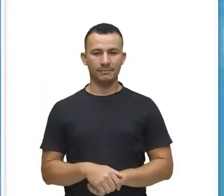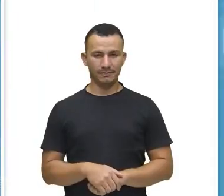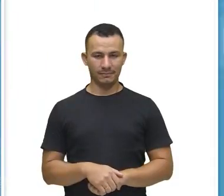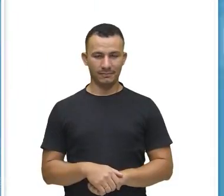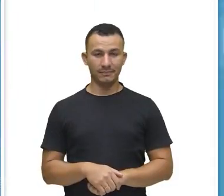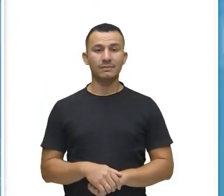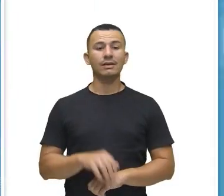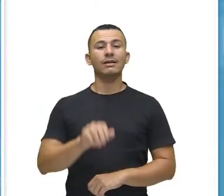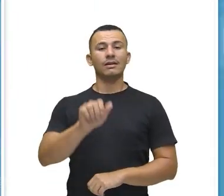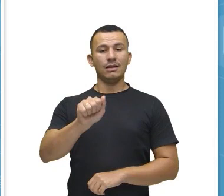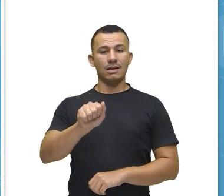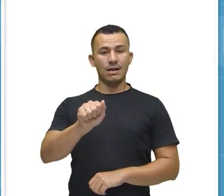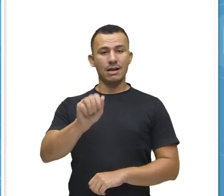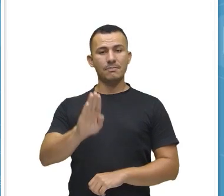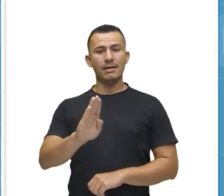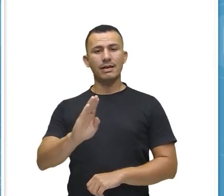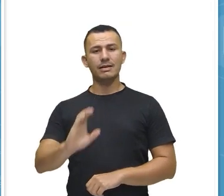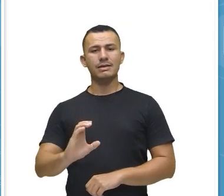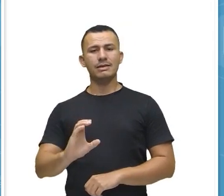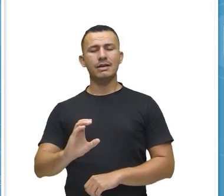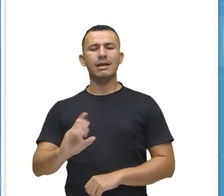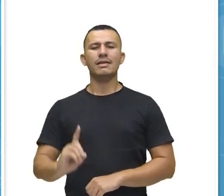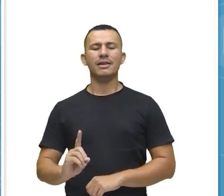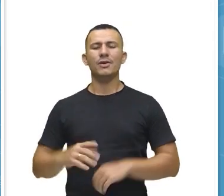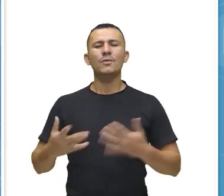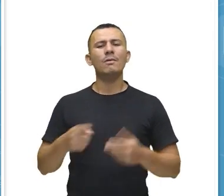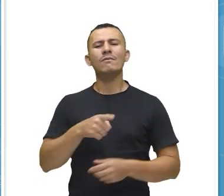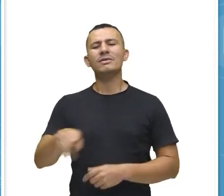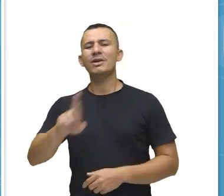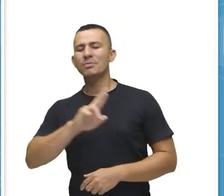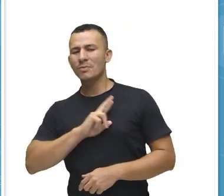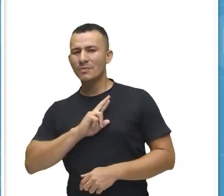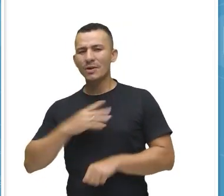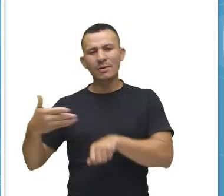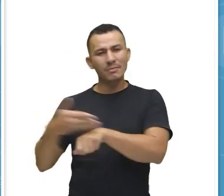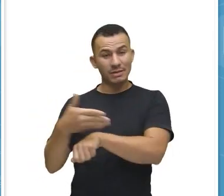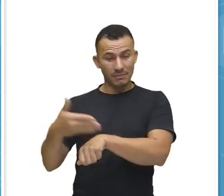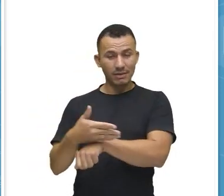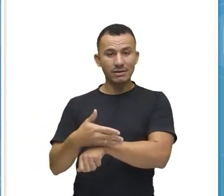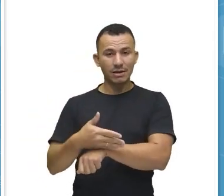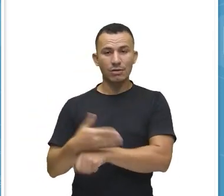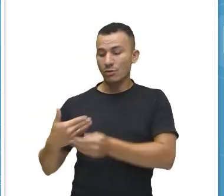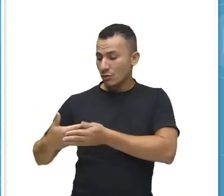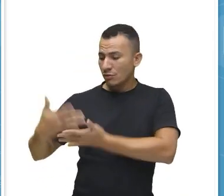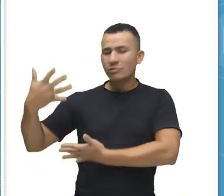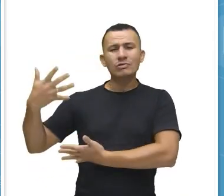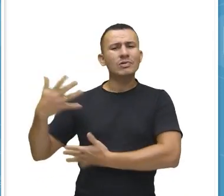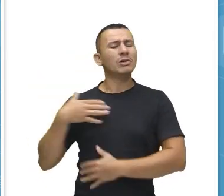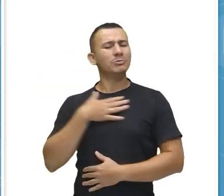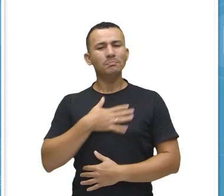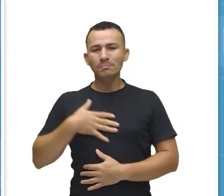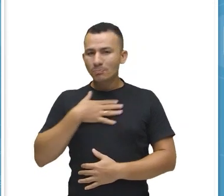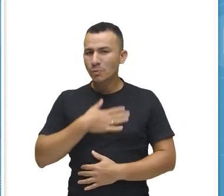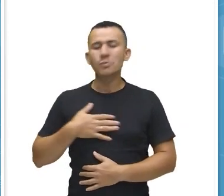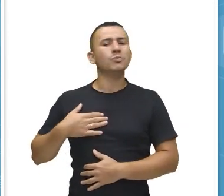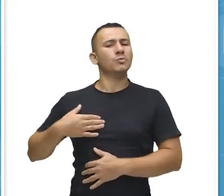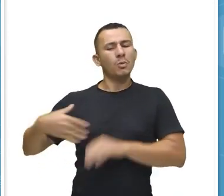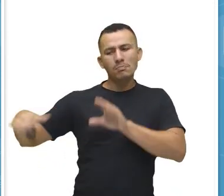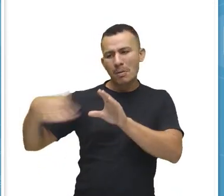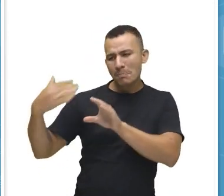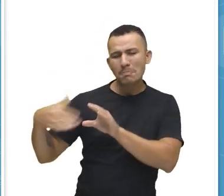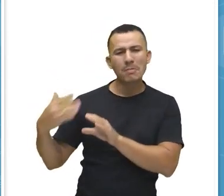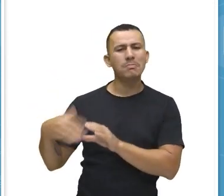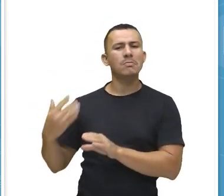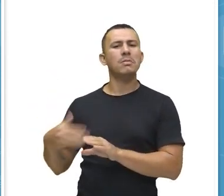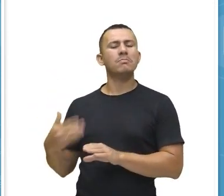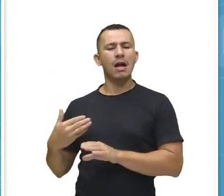A, B, C ou D? Qual a sua resposta, hein? Gente bacana, chat demais, com aquela brincadeirinha de leve,